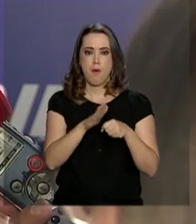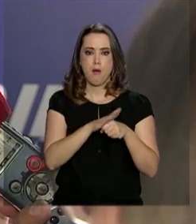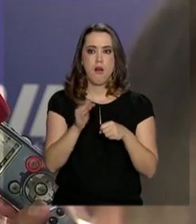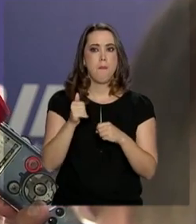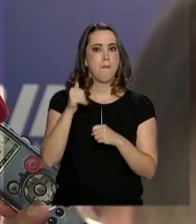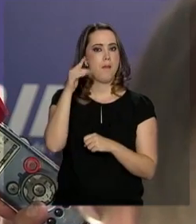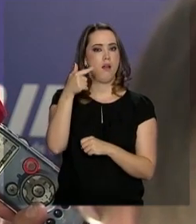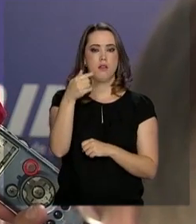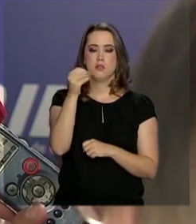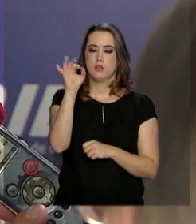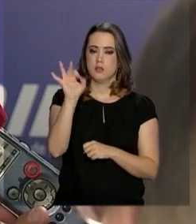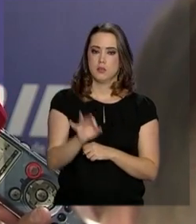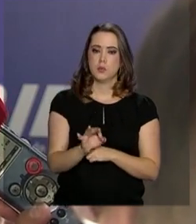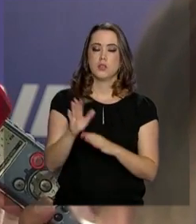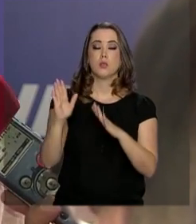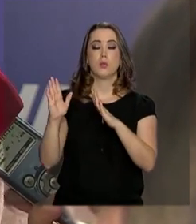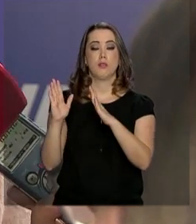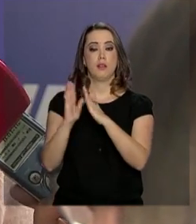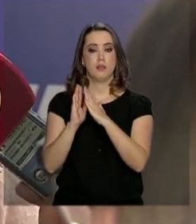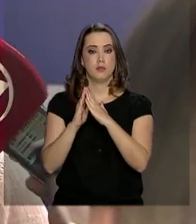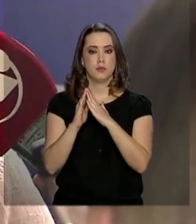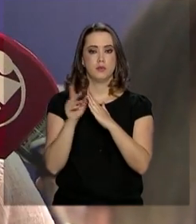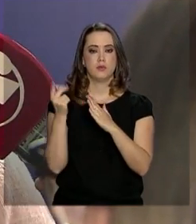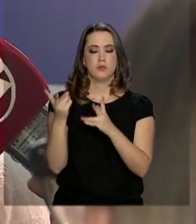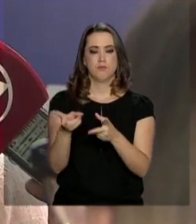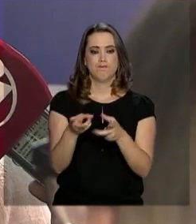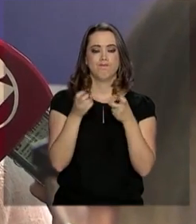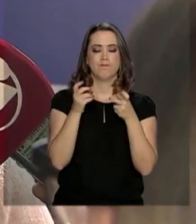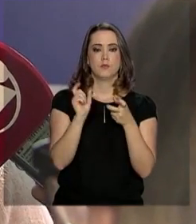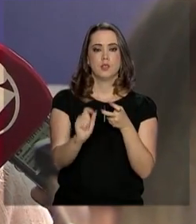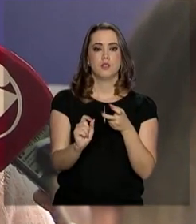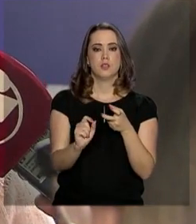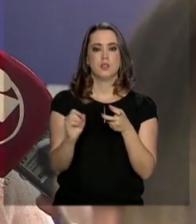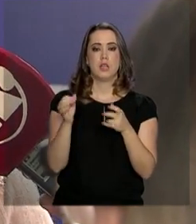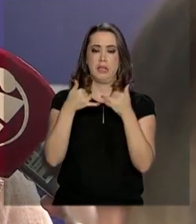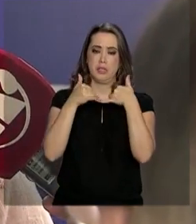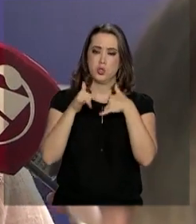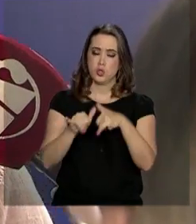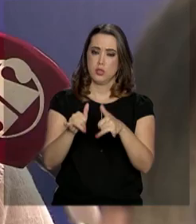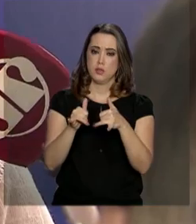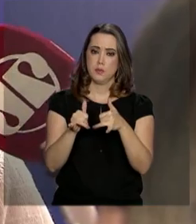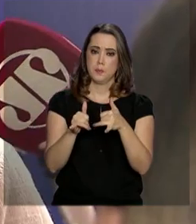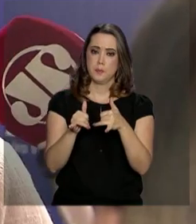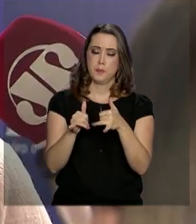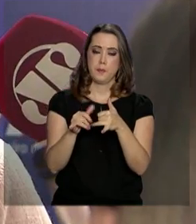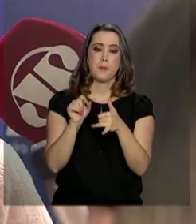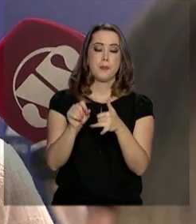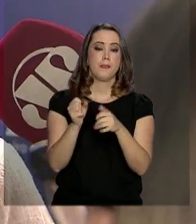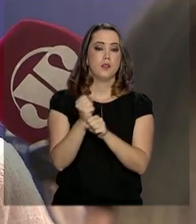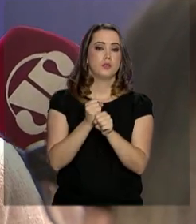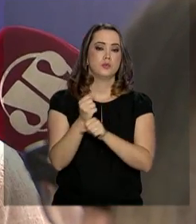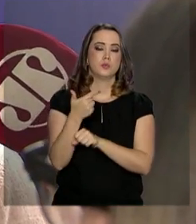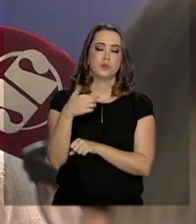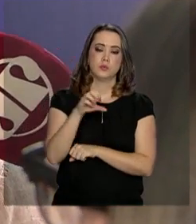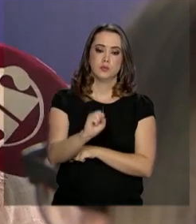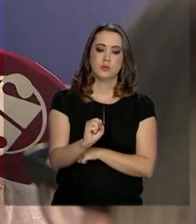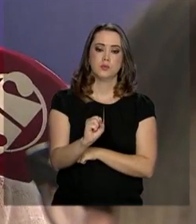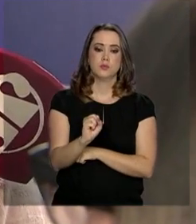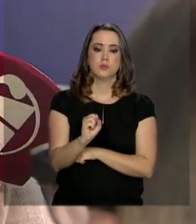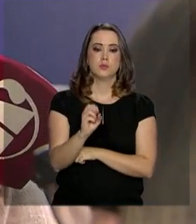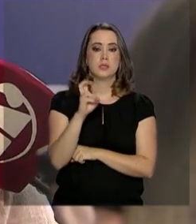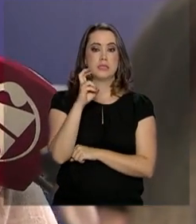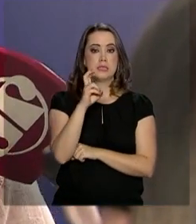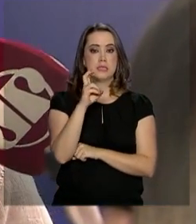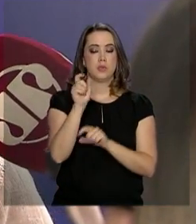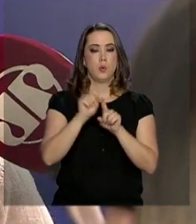70%. No grupo habitação, o que a gente ressalta foi a energia elétrica, que no ano de 2018, durante